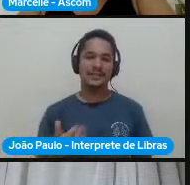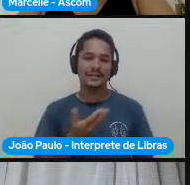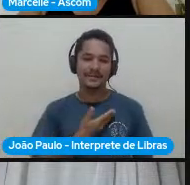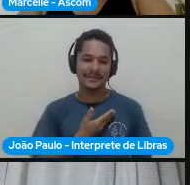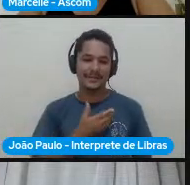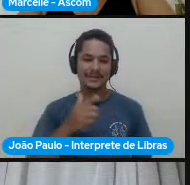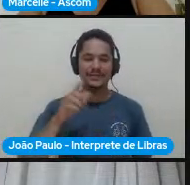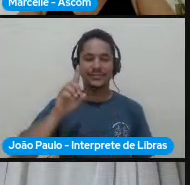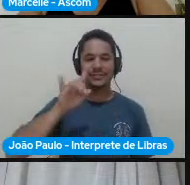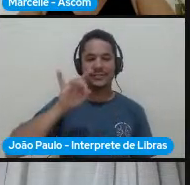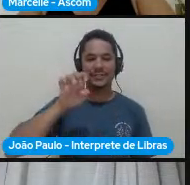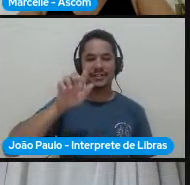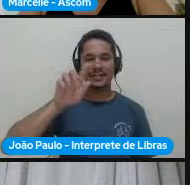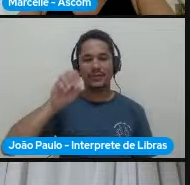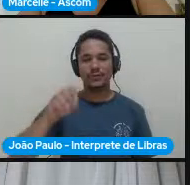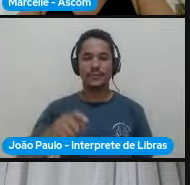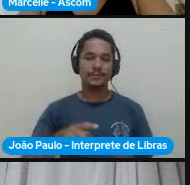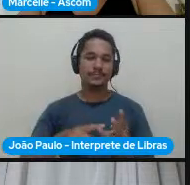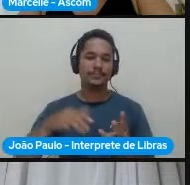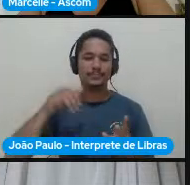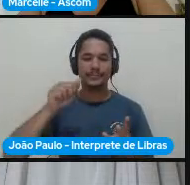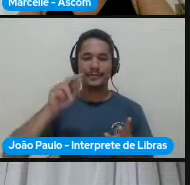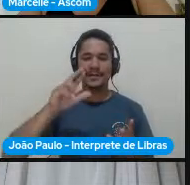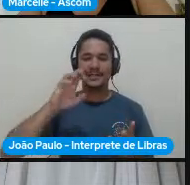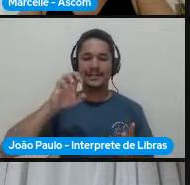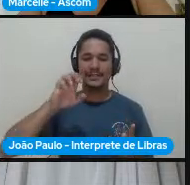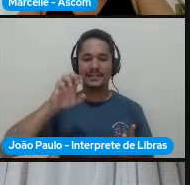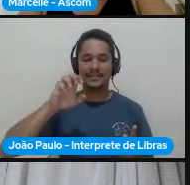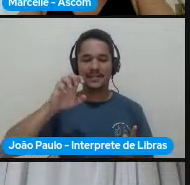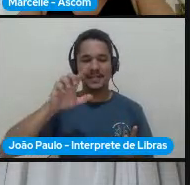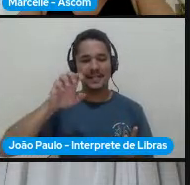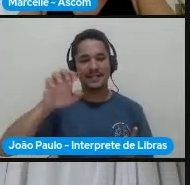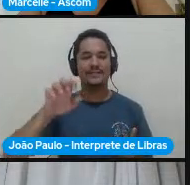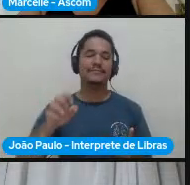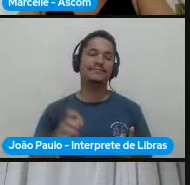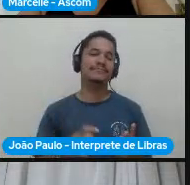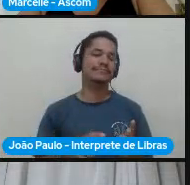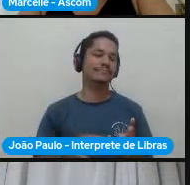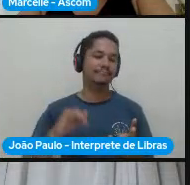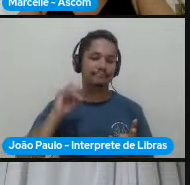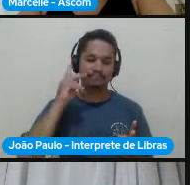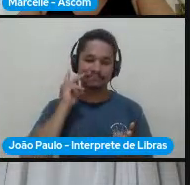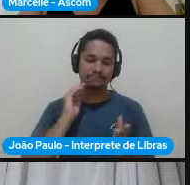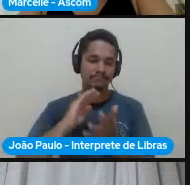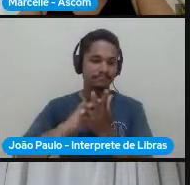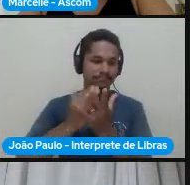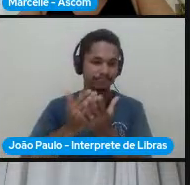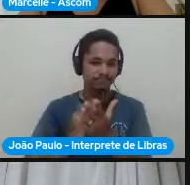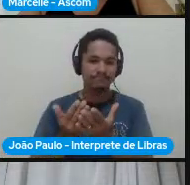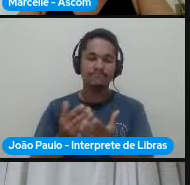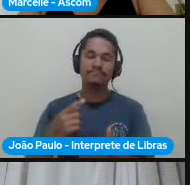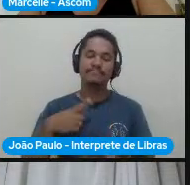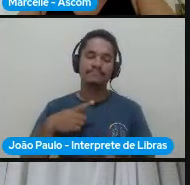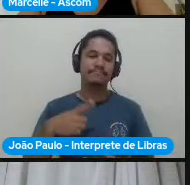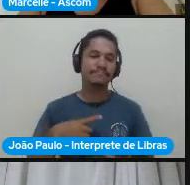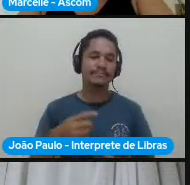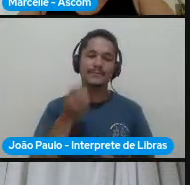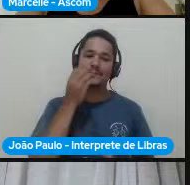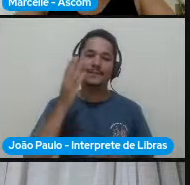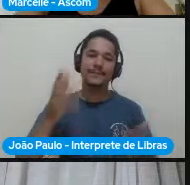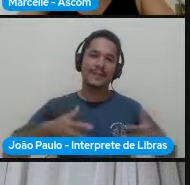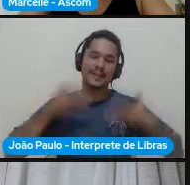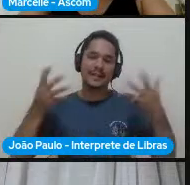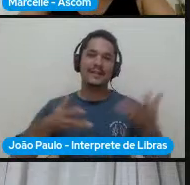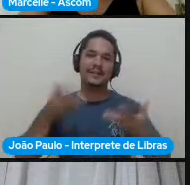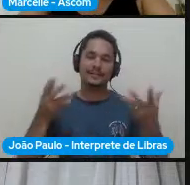Paulo, que está aí compondo aí esse trabalho conosco. É muita alegria para nós, gente, dar